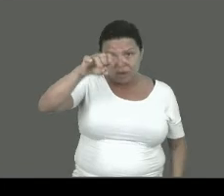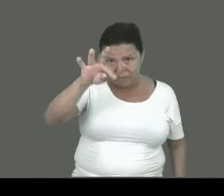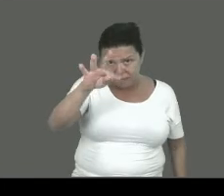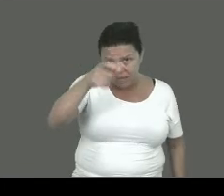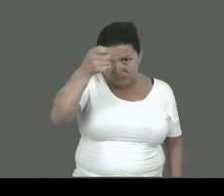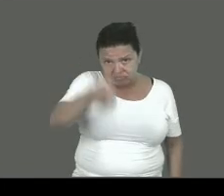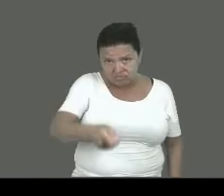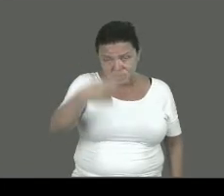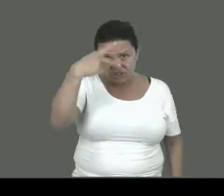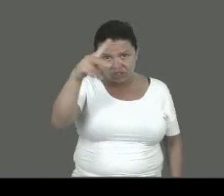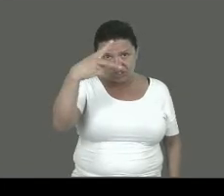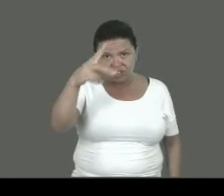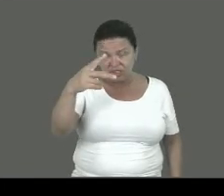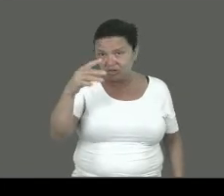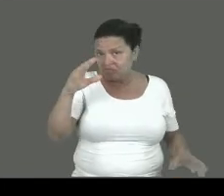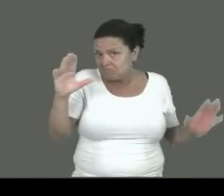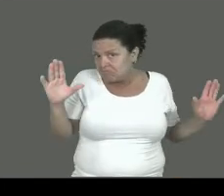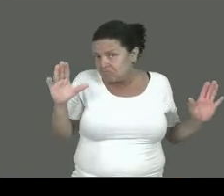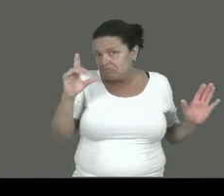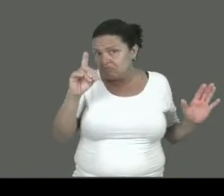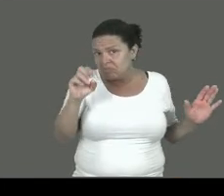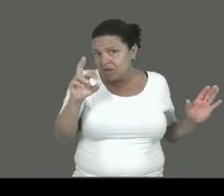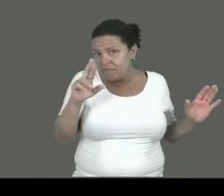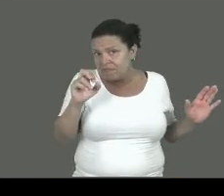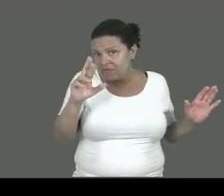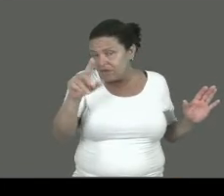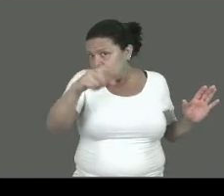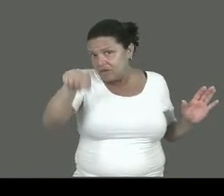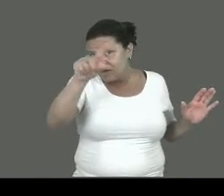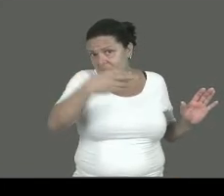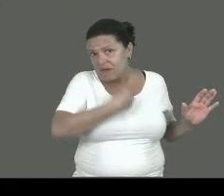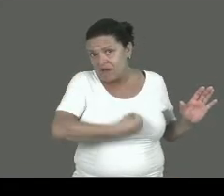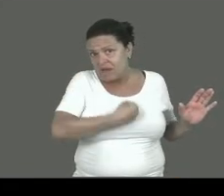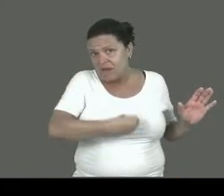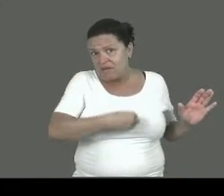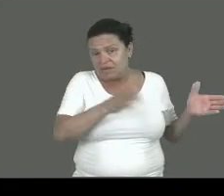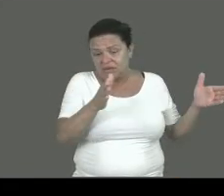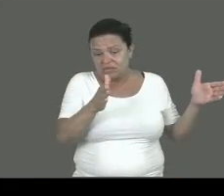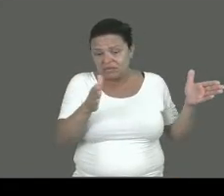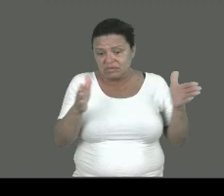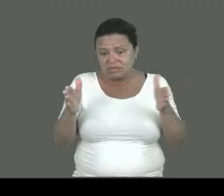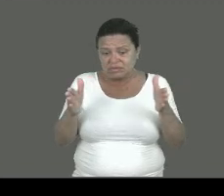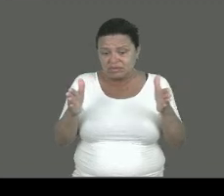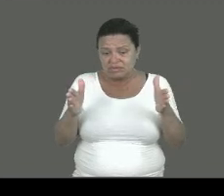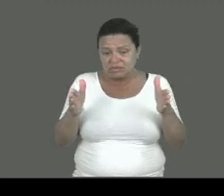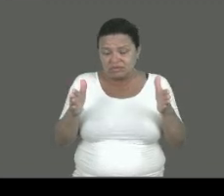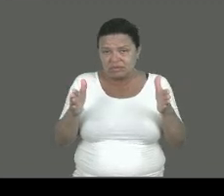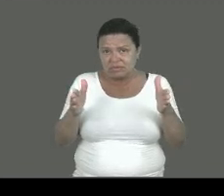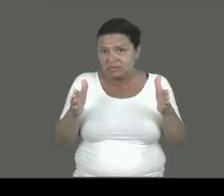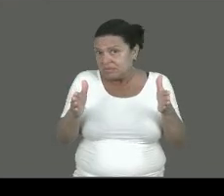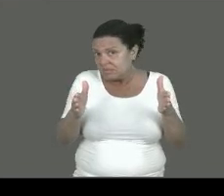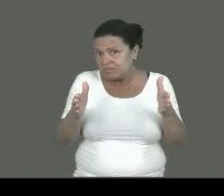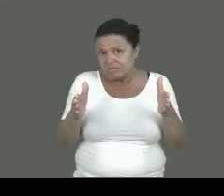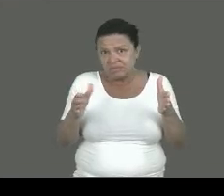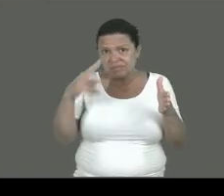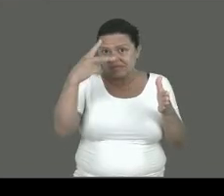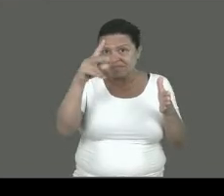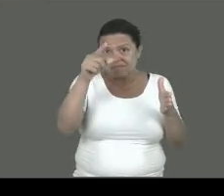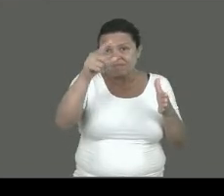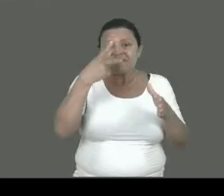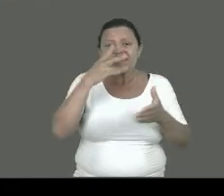obrigações, deveres, para seguir uma vida e um período, uma fase, uma etapa que nos